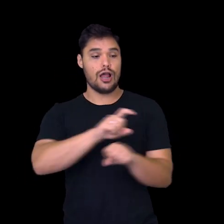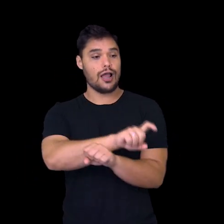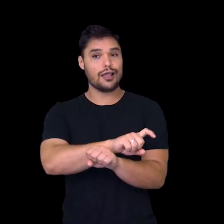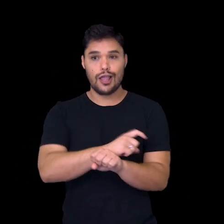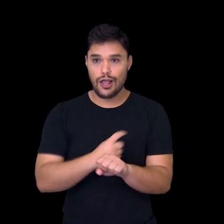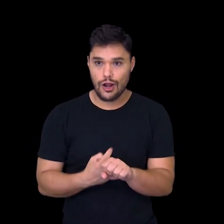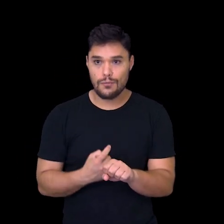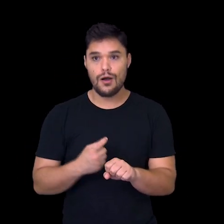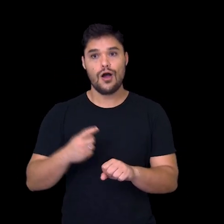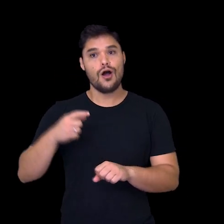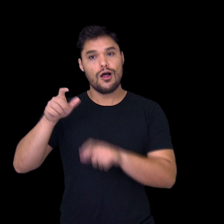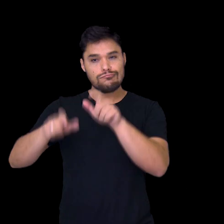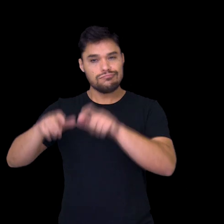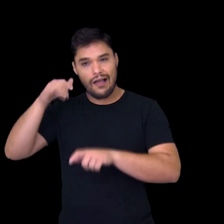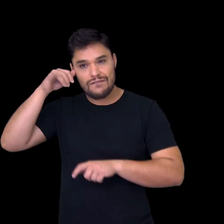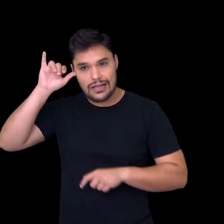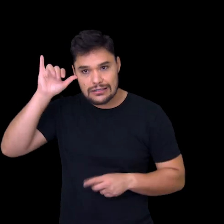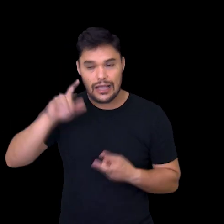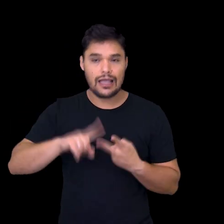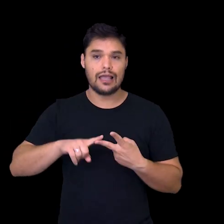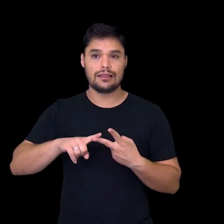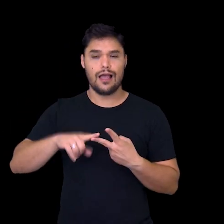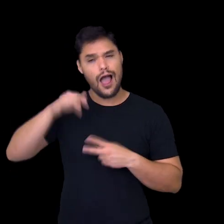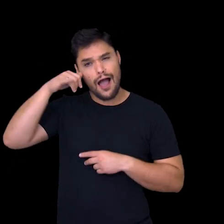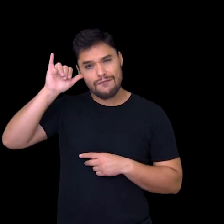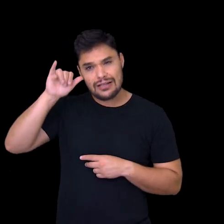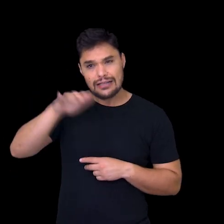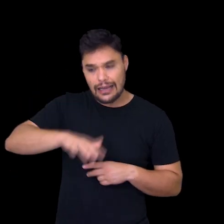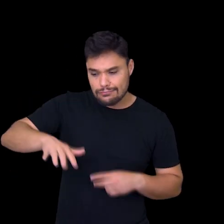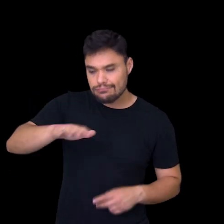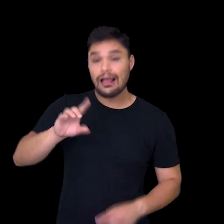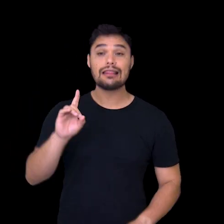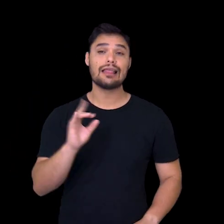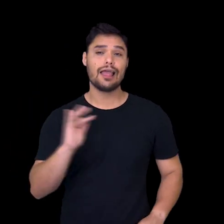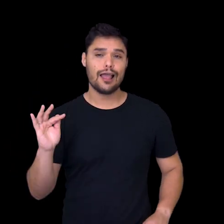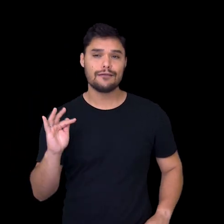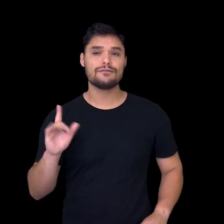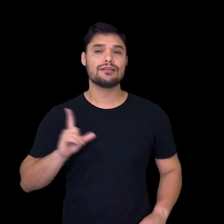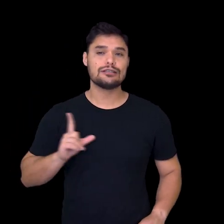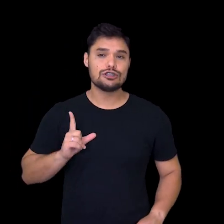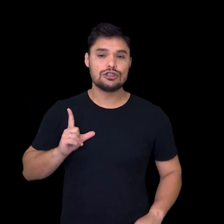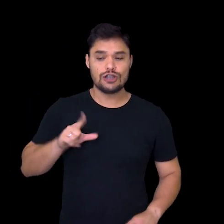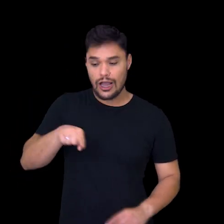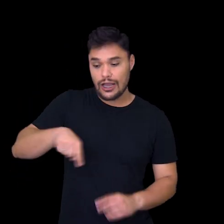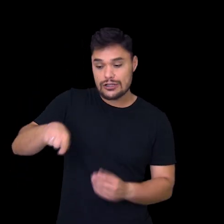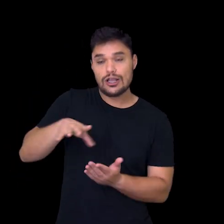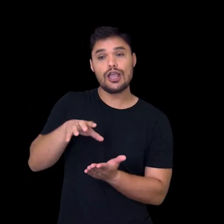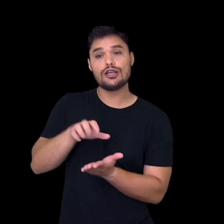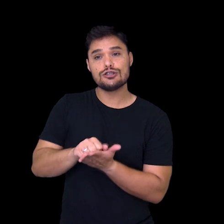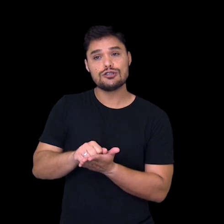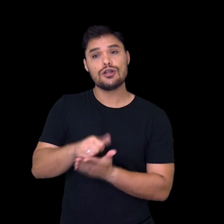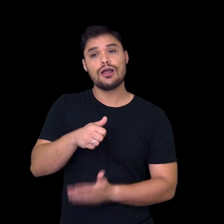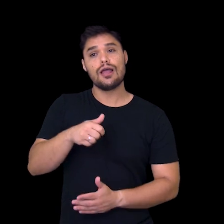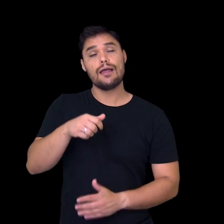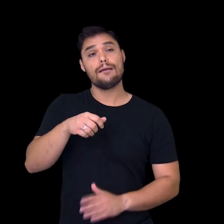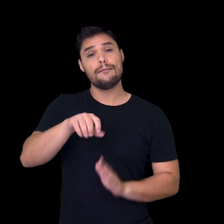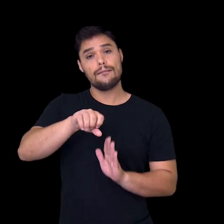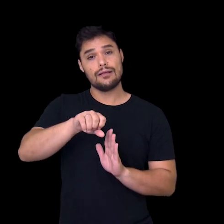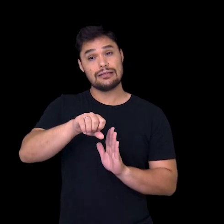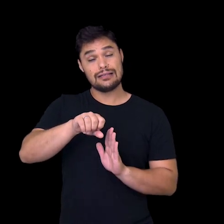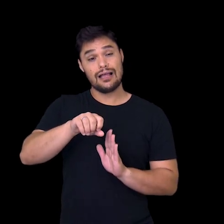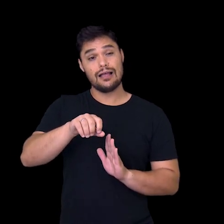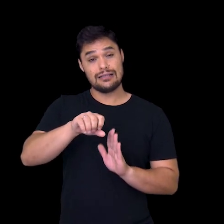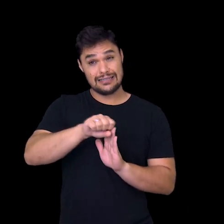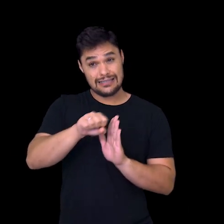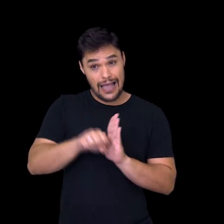indígenas, quilombolas, fazendeiros. As fazendas do Distrito Federal, nós temos registros dessas fazendas desde a